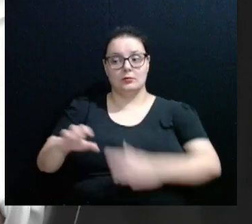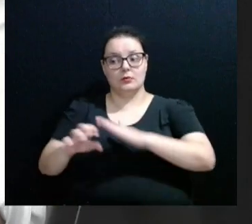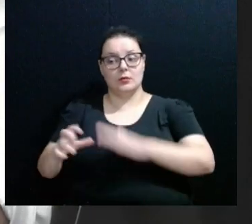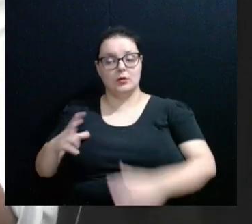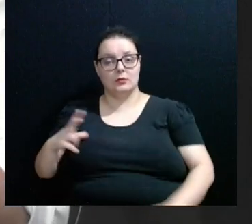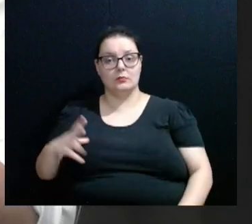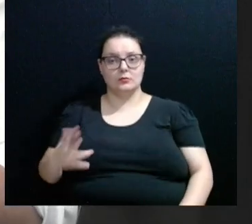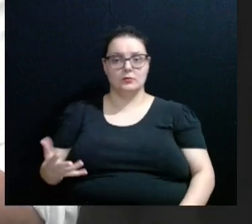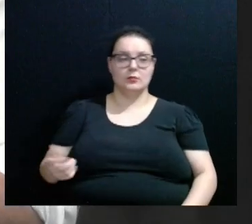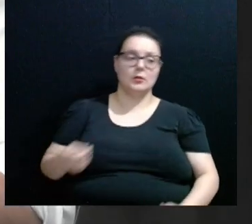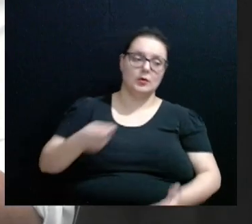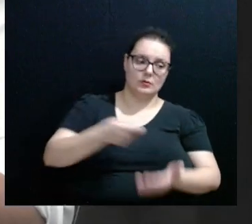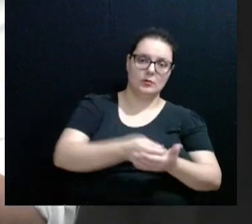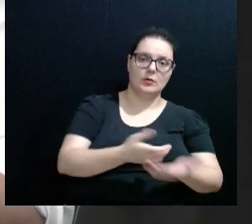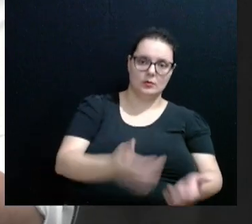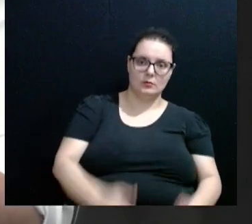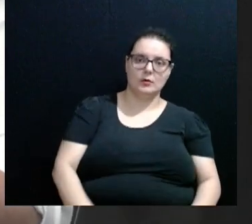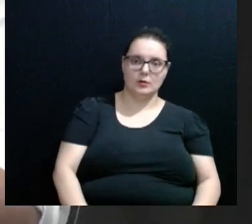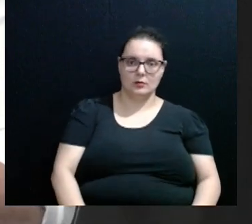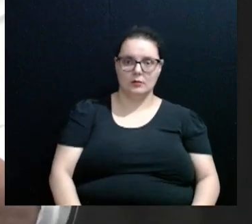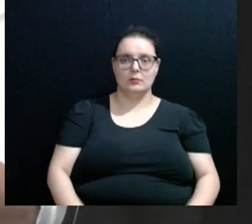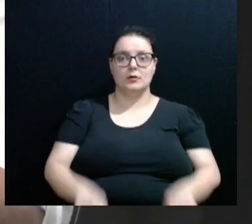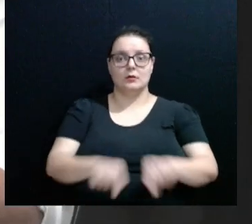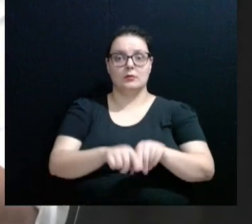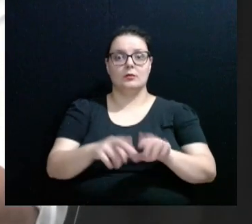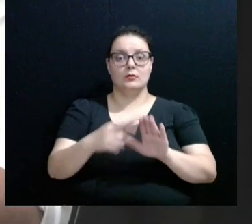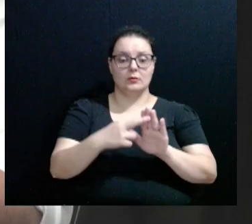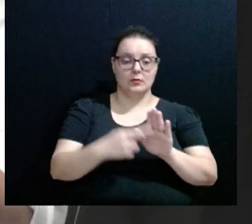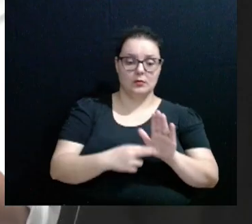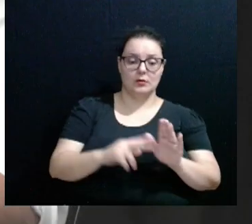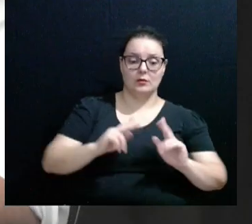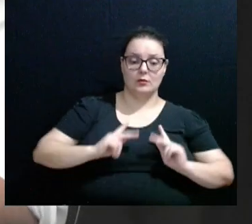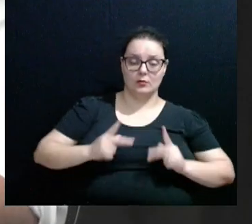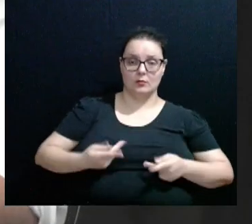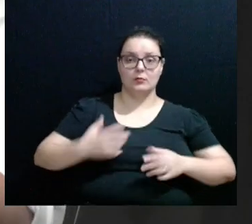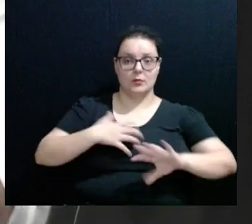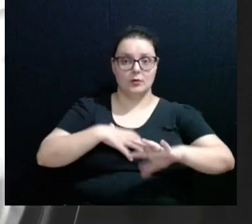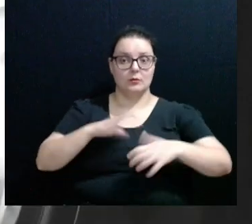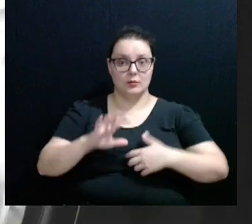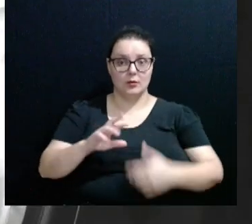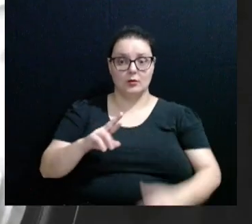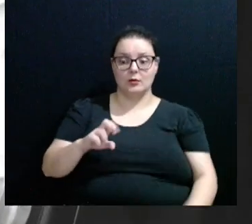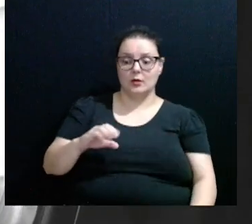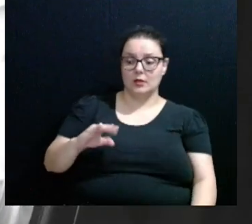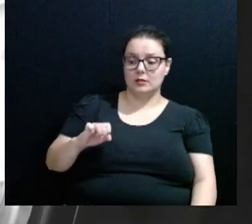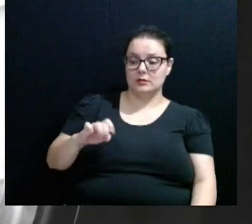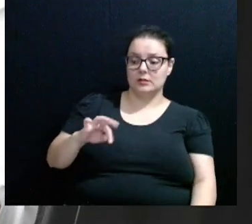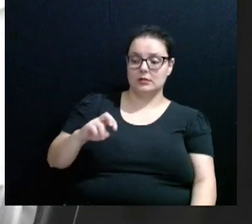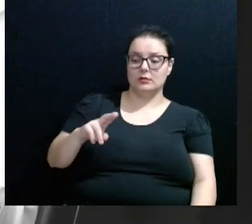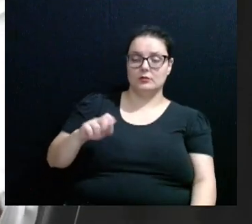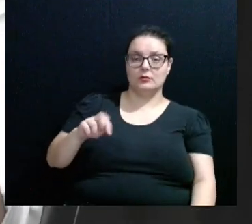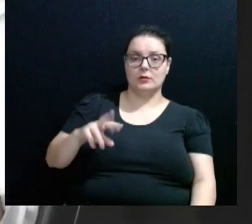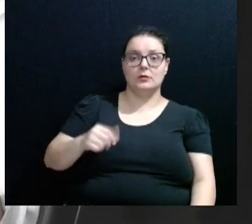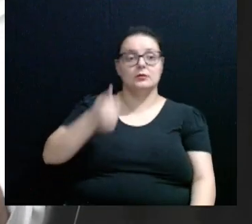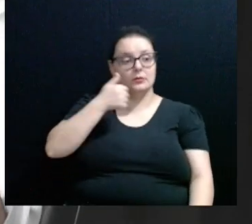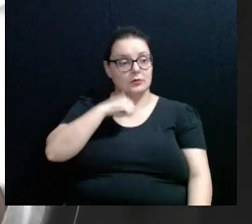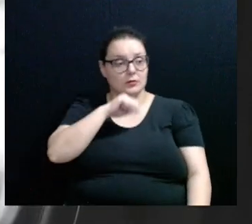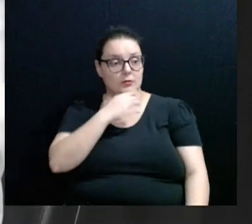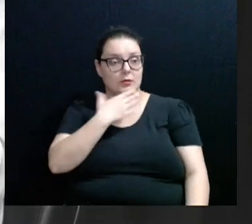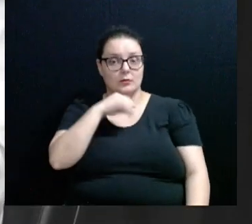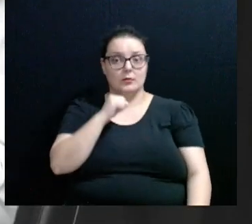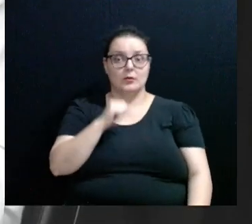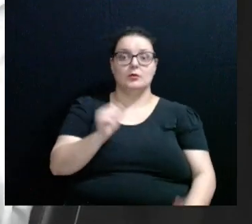como ele estava falando do receituário humano, que a gente sempre falou assim, humanizar esse receituário. Então a mãe e o pai que estão lá com a criança no